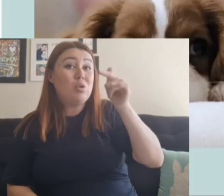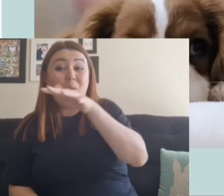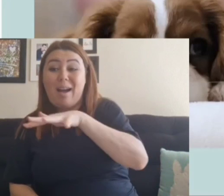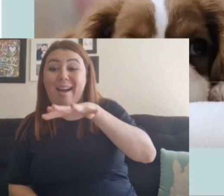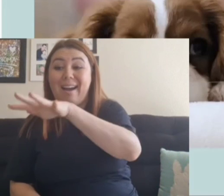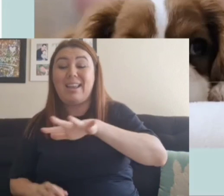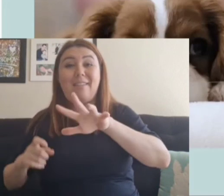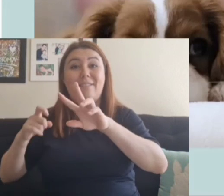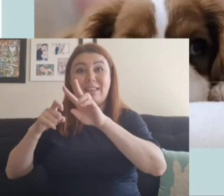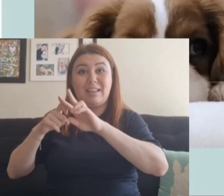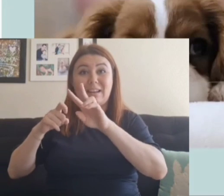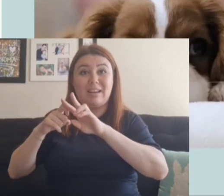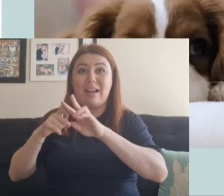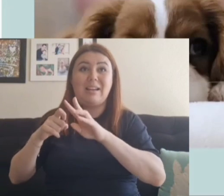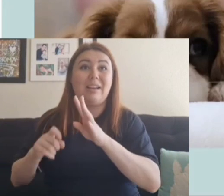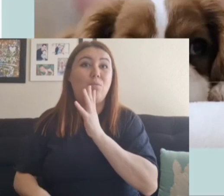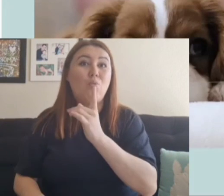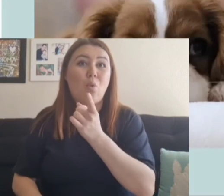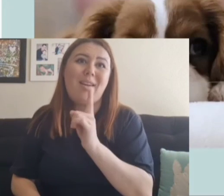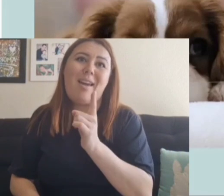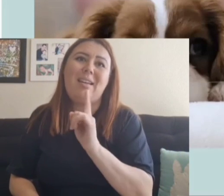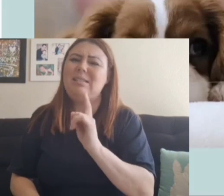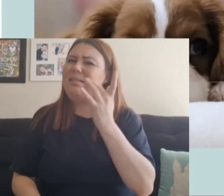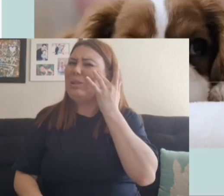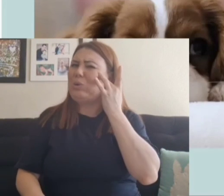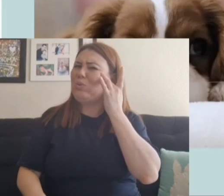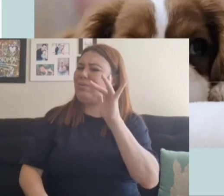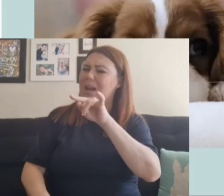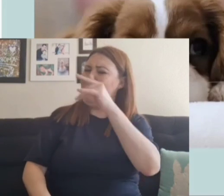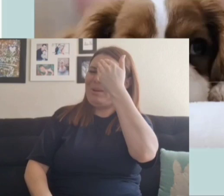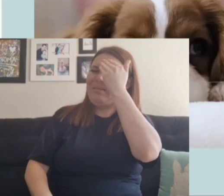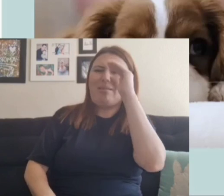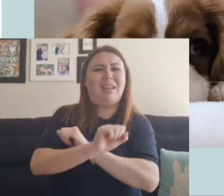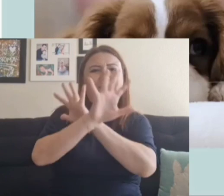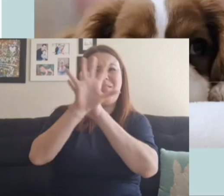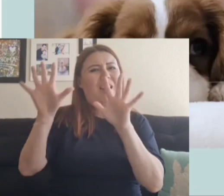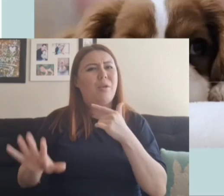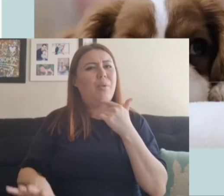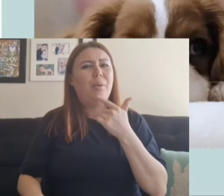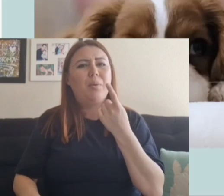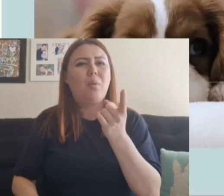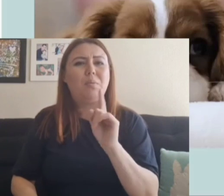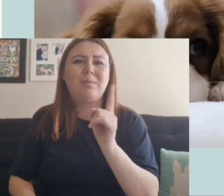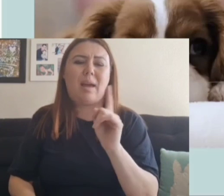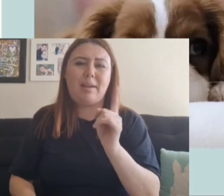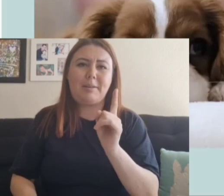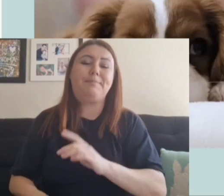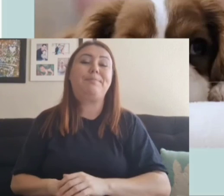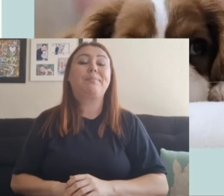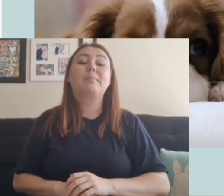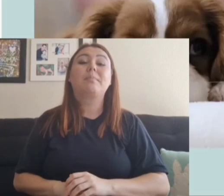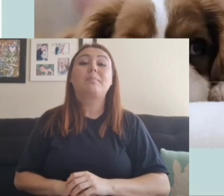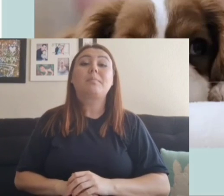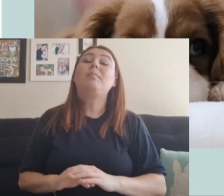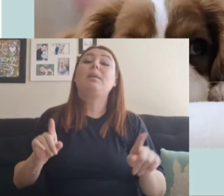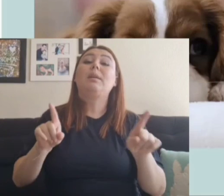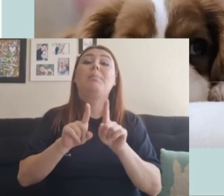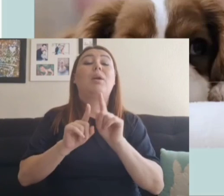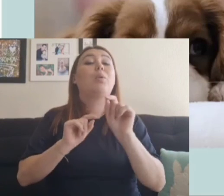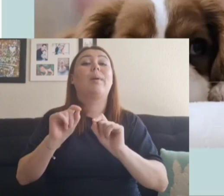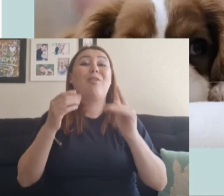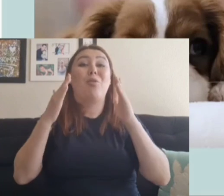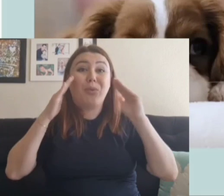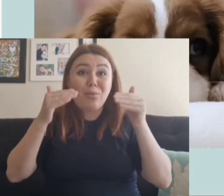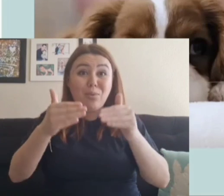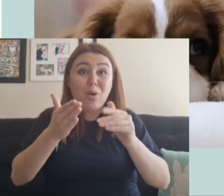ossificação do esqueleto apendicular, enquanto que na discussão ele fala muito sobre o centro de ossificação vertebrais. Então, acredito que ele deveria ter colocado isso